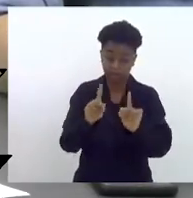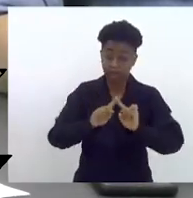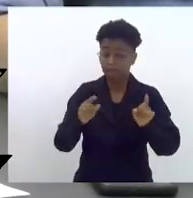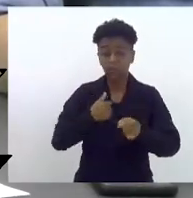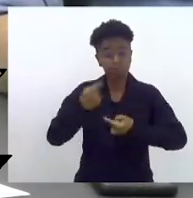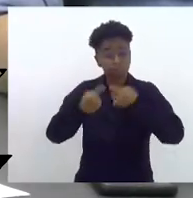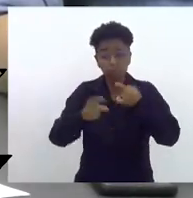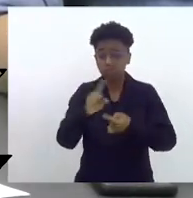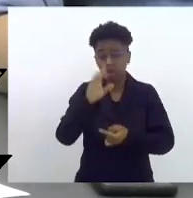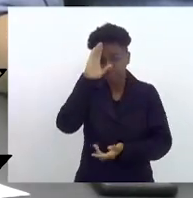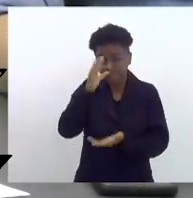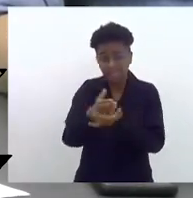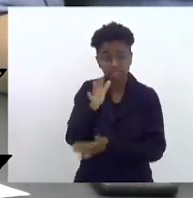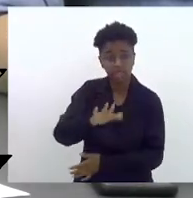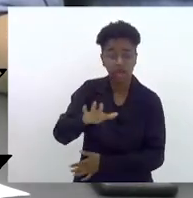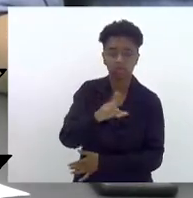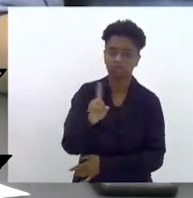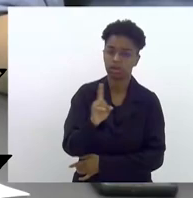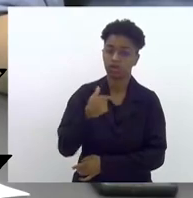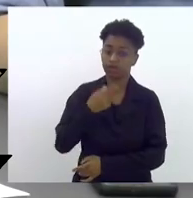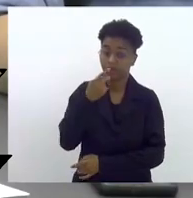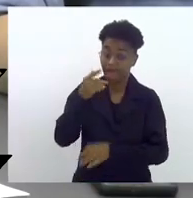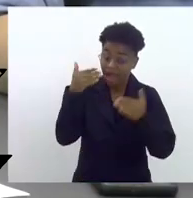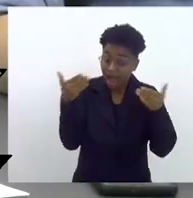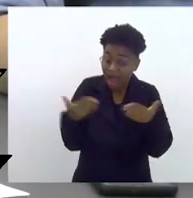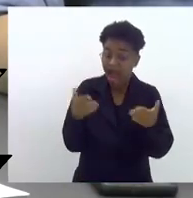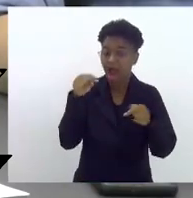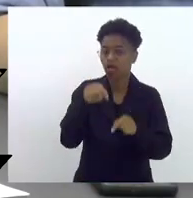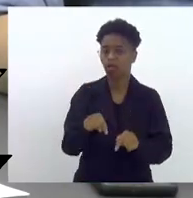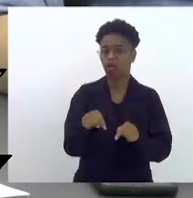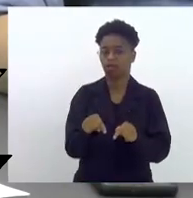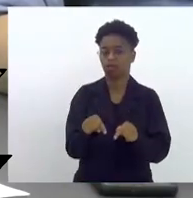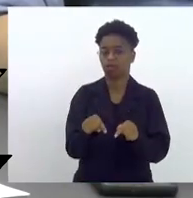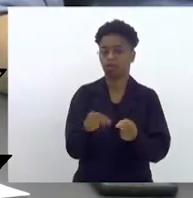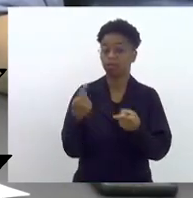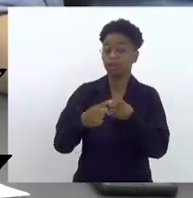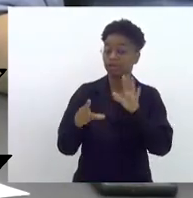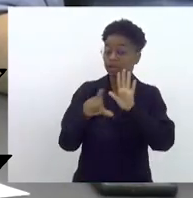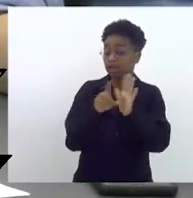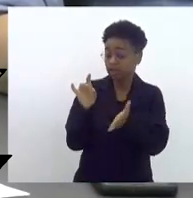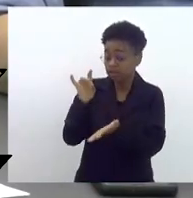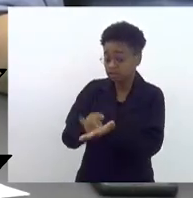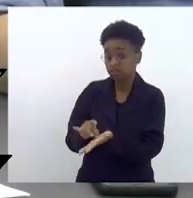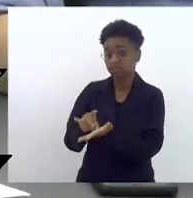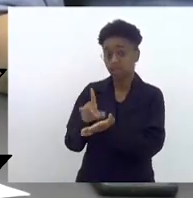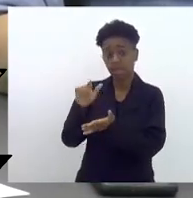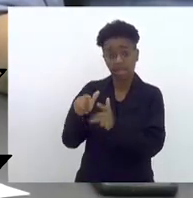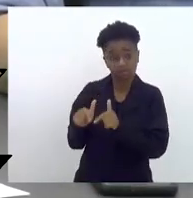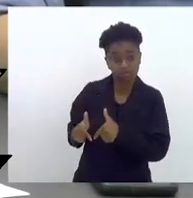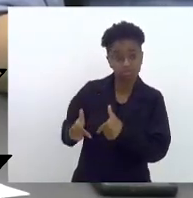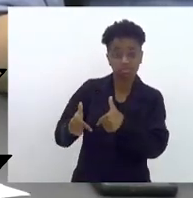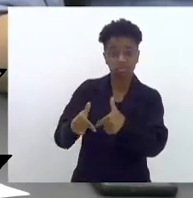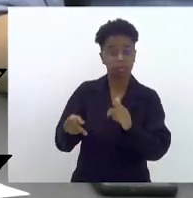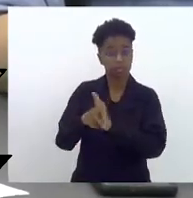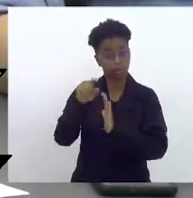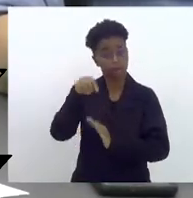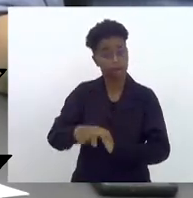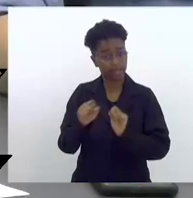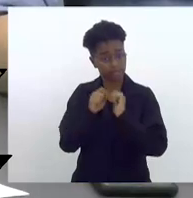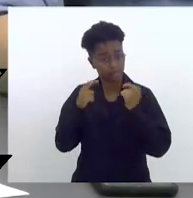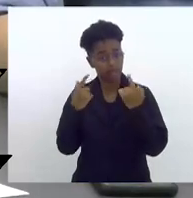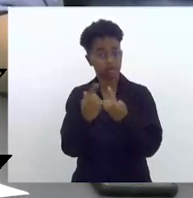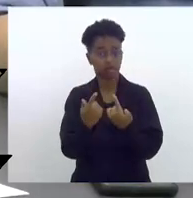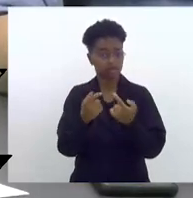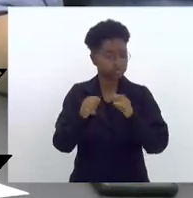discutindo até do geral tô discutindo este caso específico cuja lei original foi iniciativa desse Parlamento